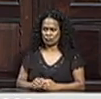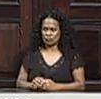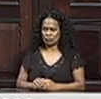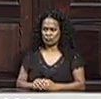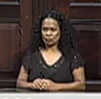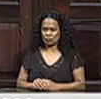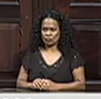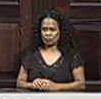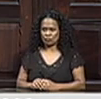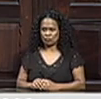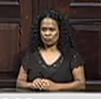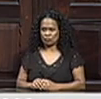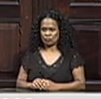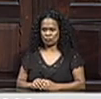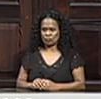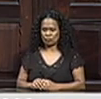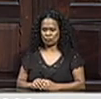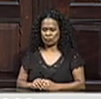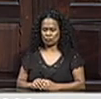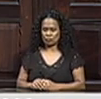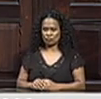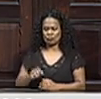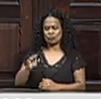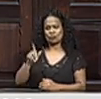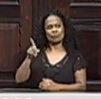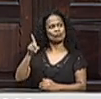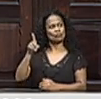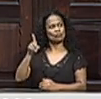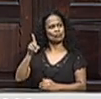Deputado Dica. Deputado Dica.